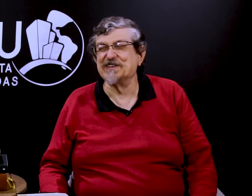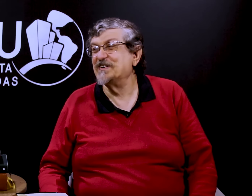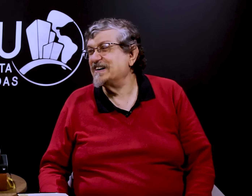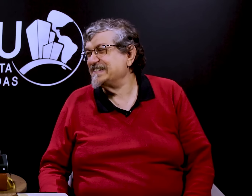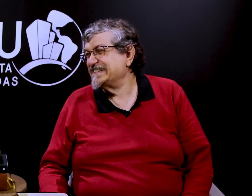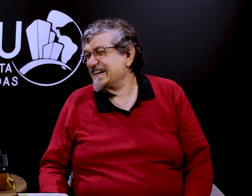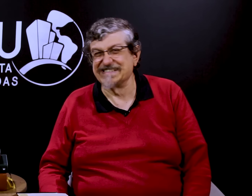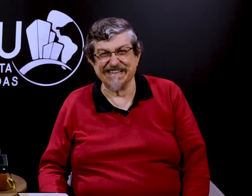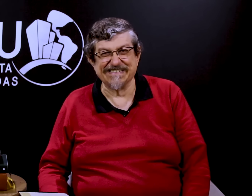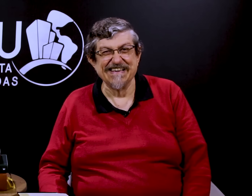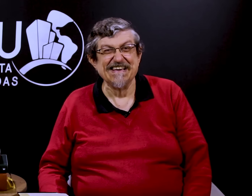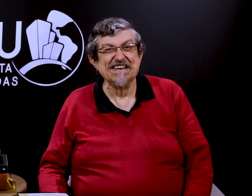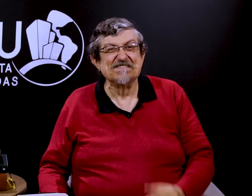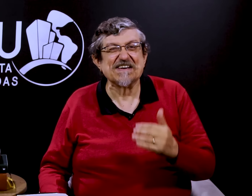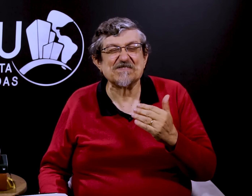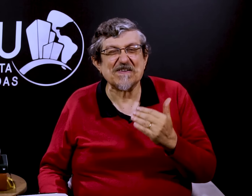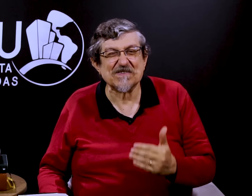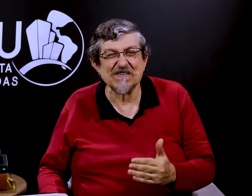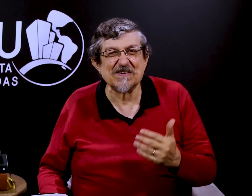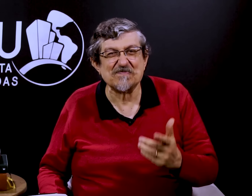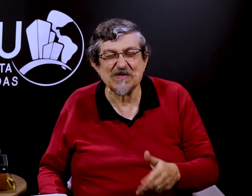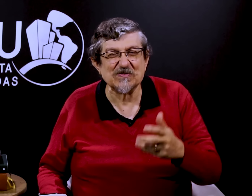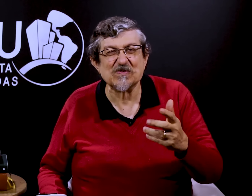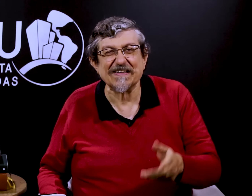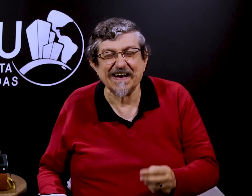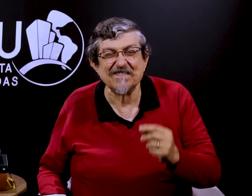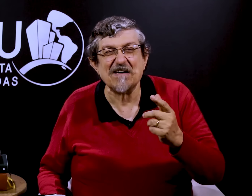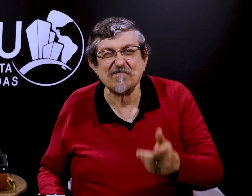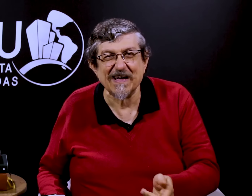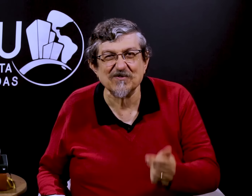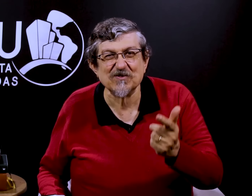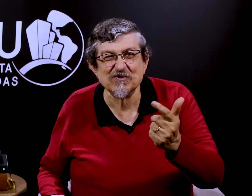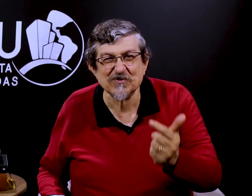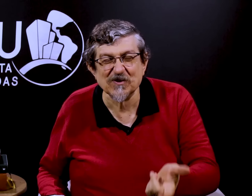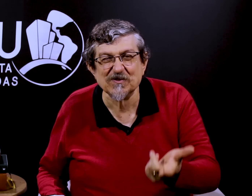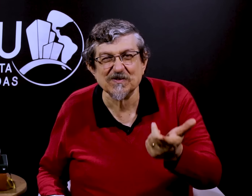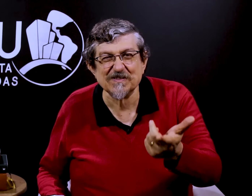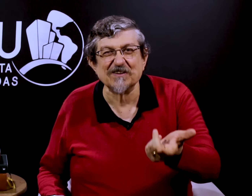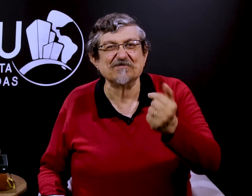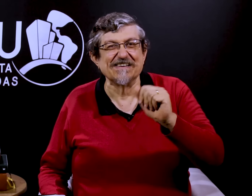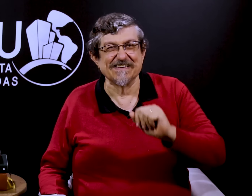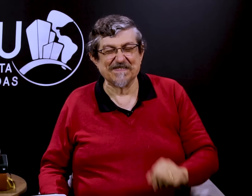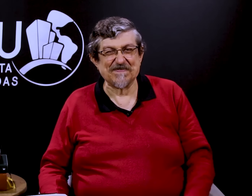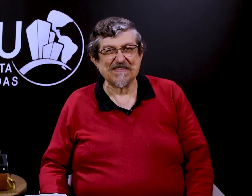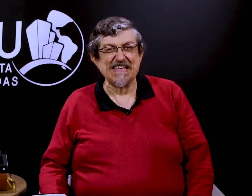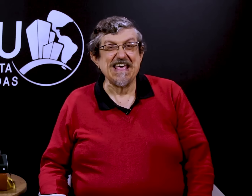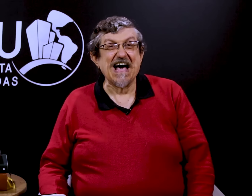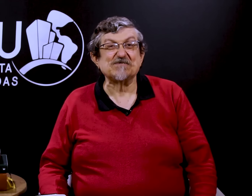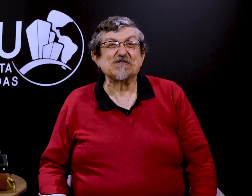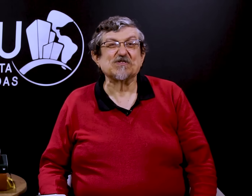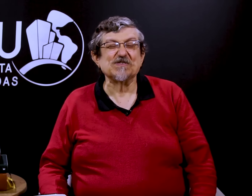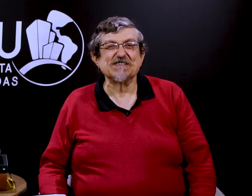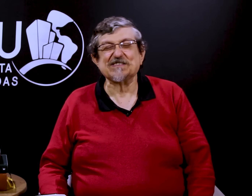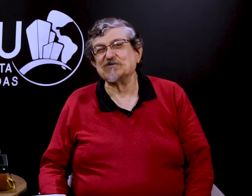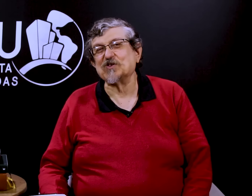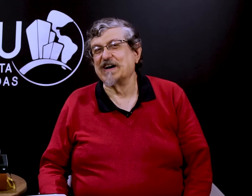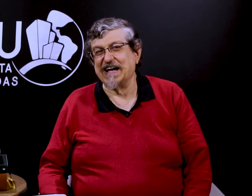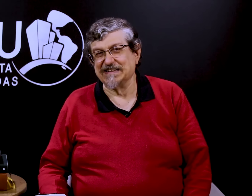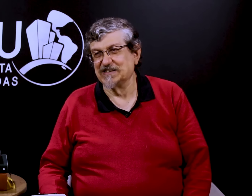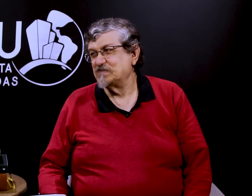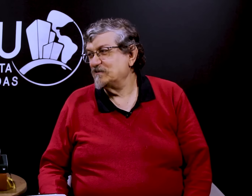isso? Eu acho interessante, porque as pessoas que pisam no quadrado repetem o que os outros estão fazendo. As pessoas que